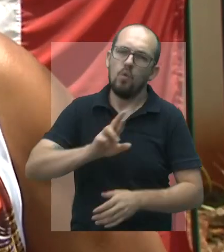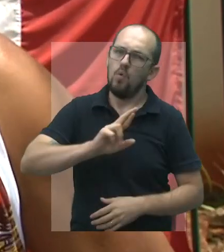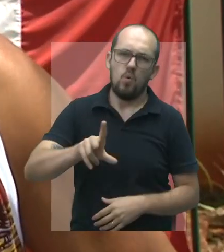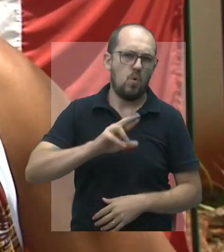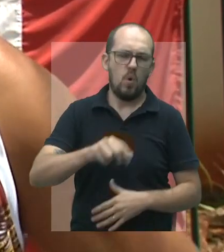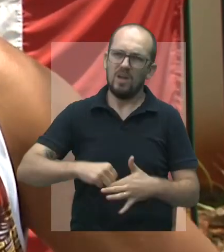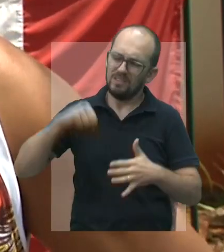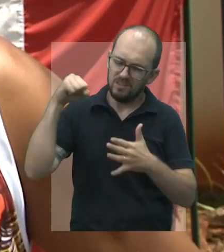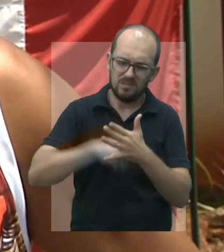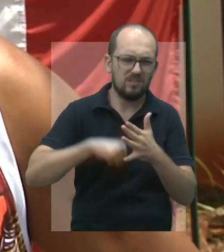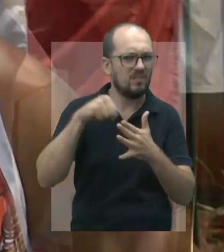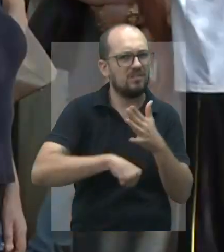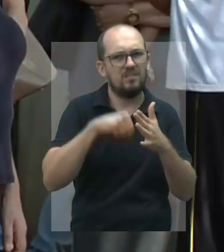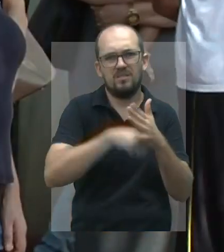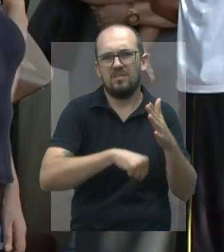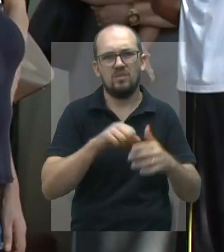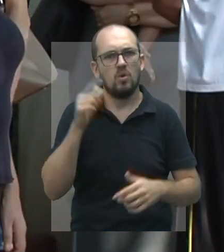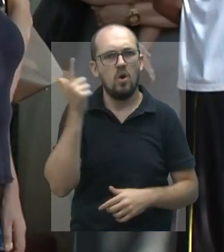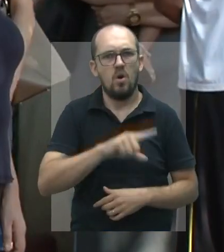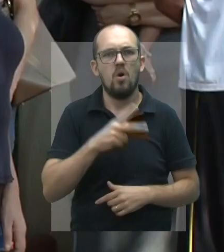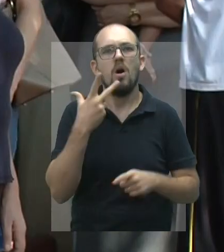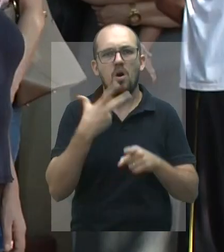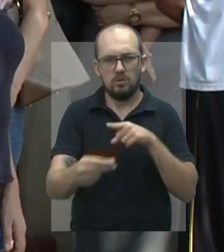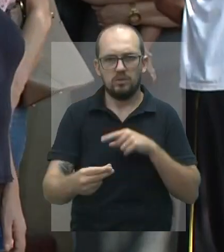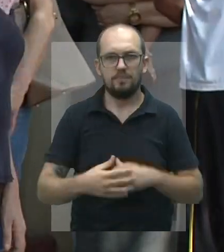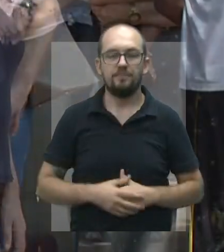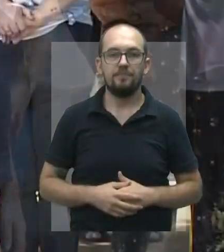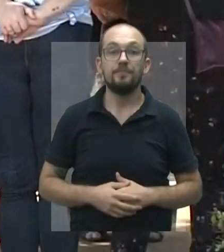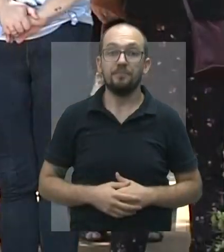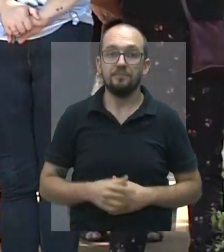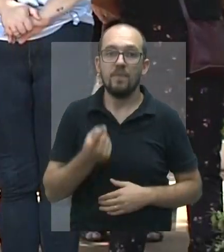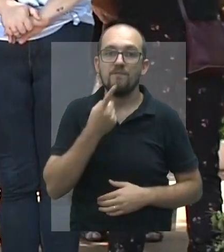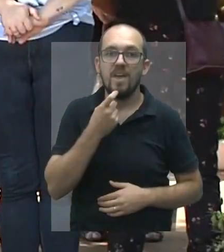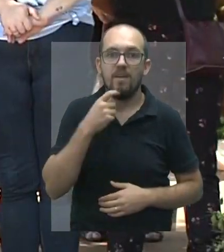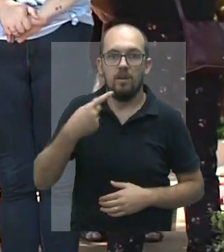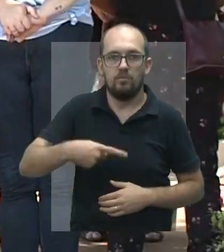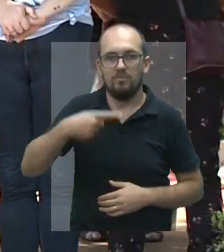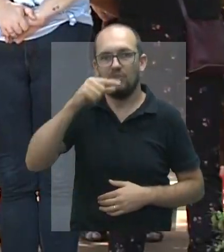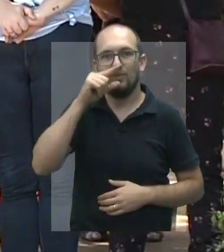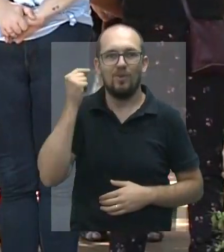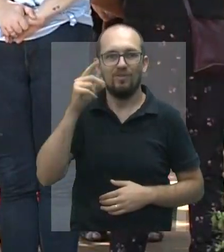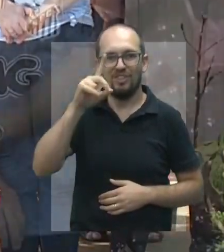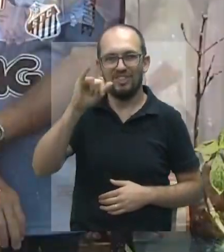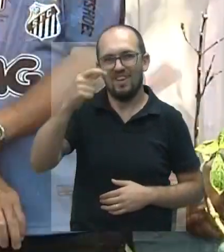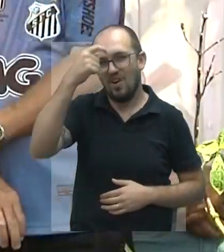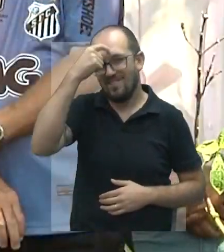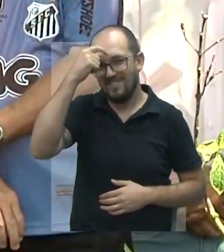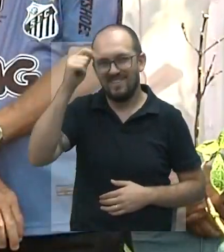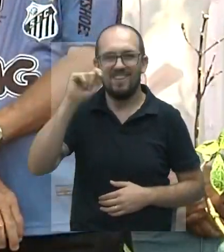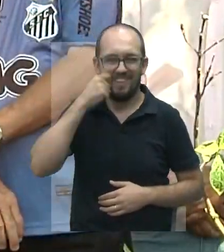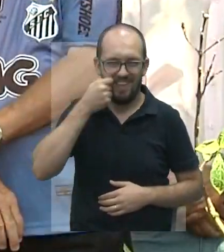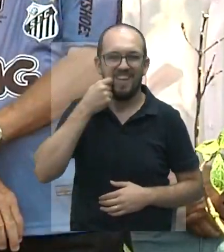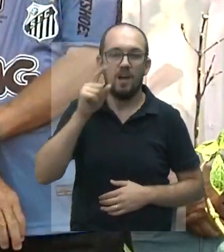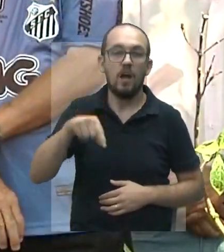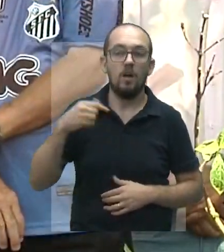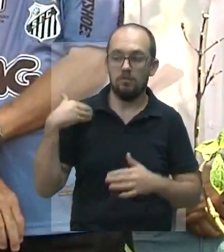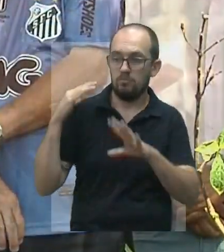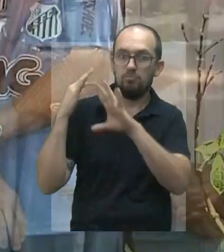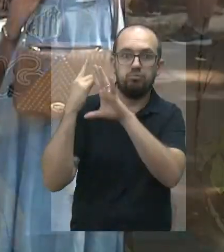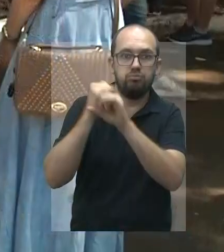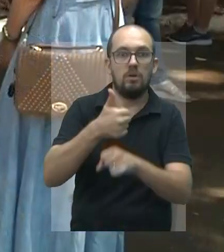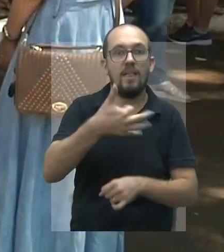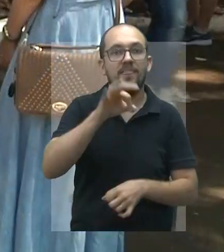e sim de lutas e conquista. O feriado do Dia da Consciência Negra em Jaú completou em 2019 10 anos